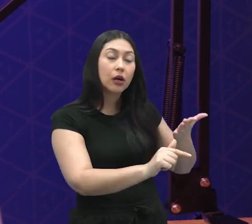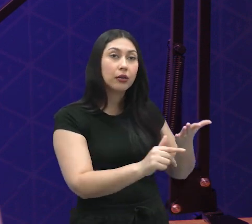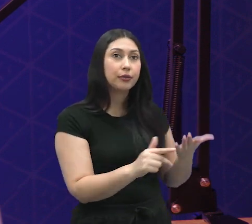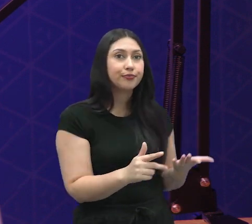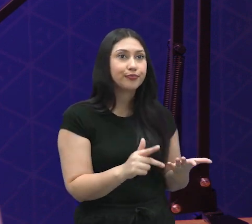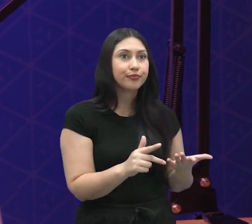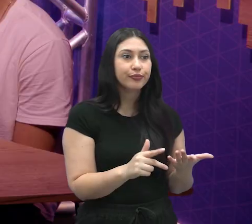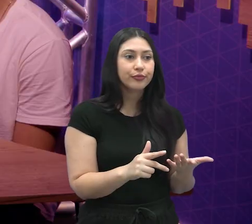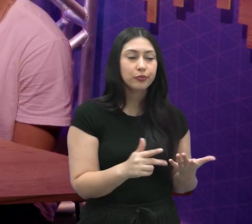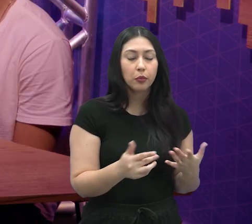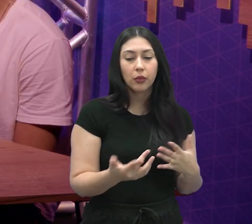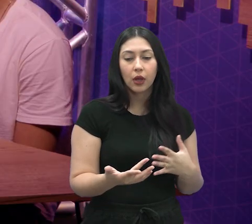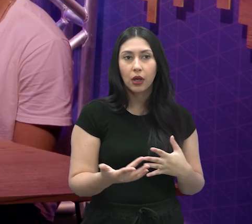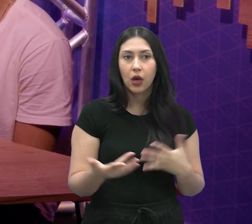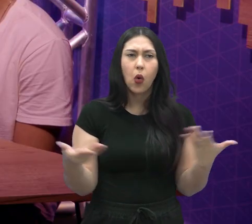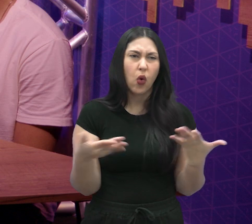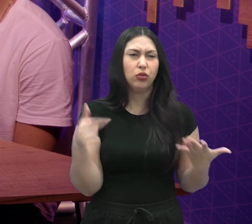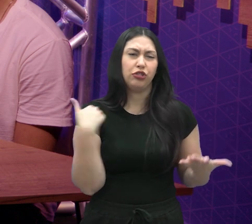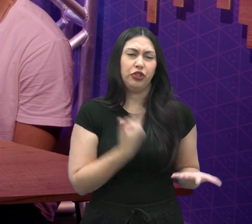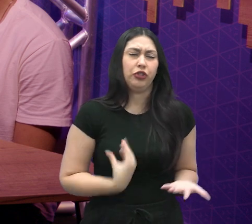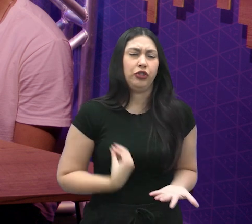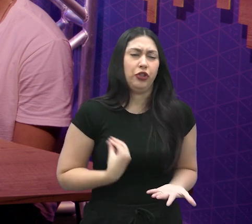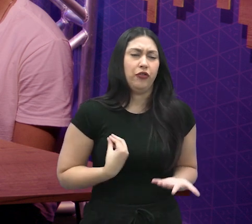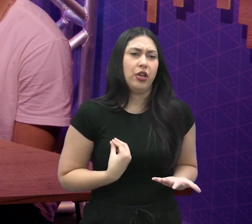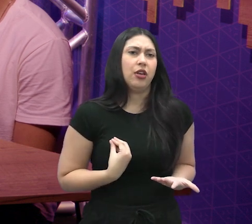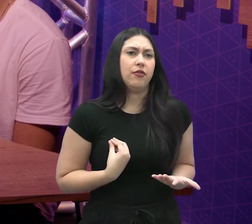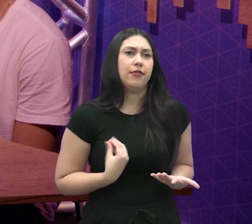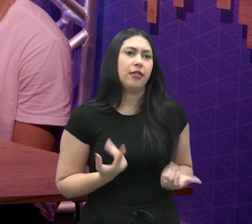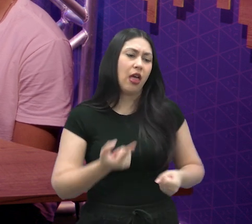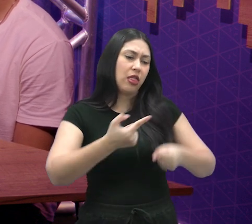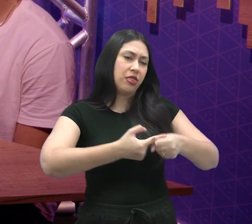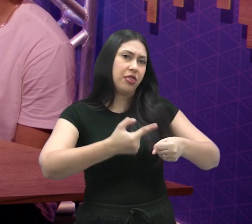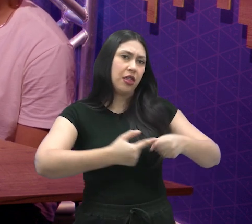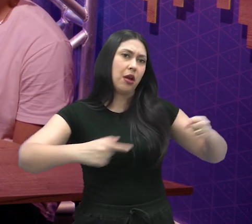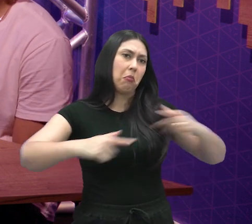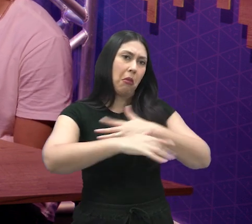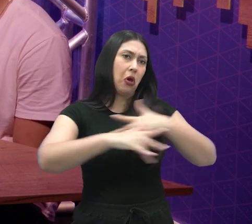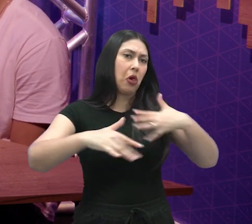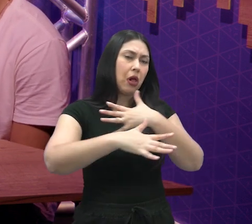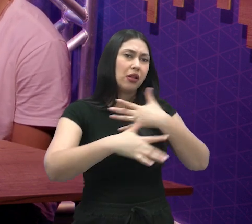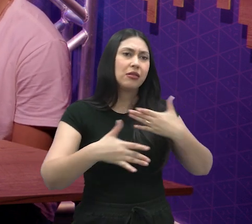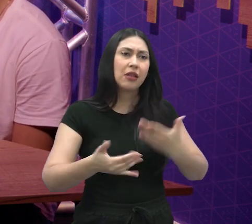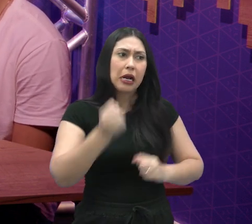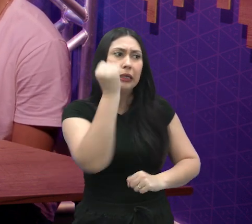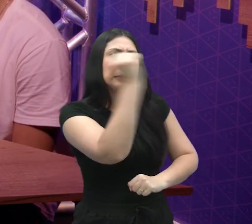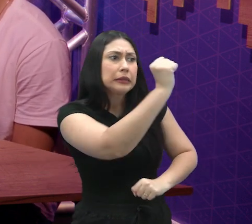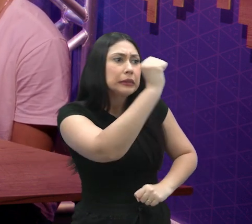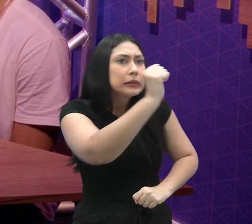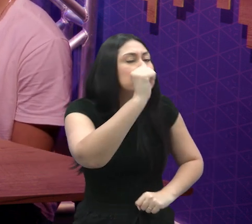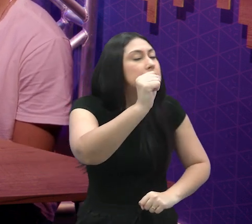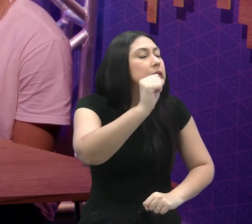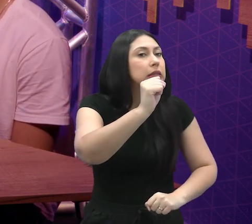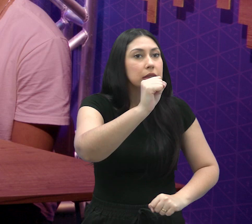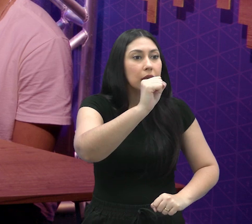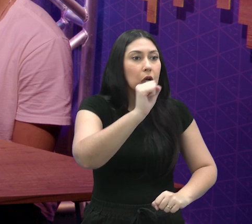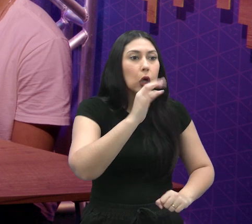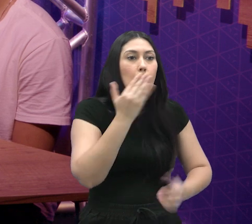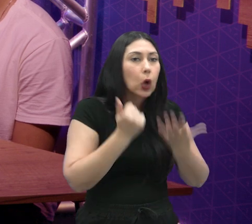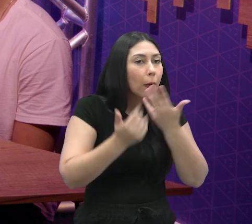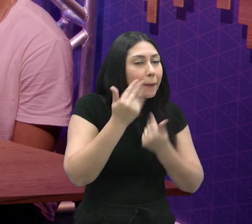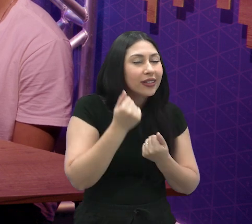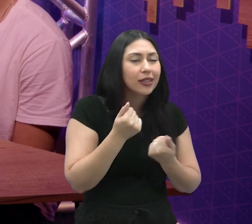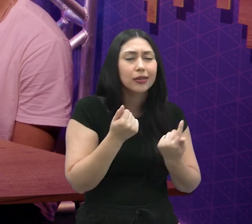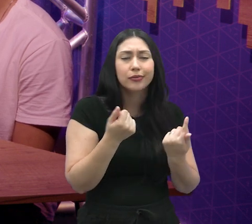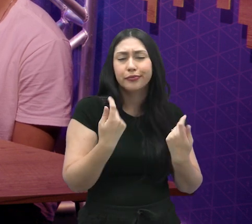por mais que a gente, em contexto urbano, a gente não vai para a floresta caçar a nossa comida